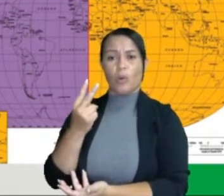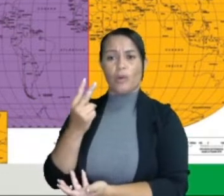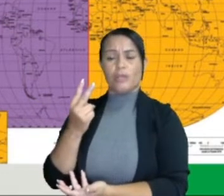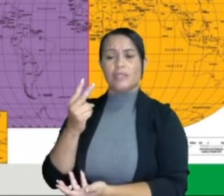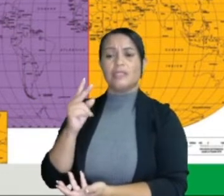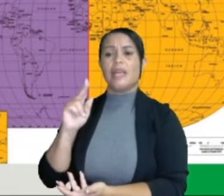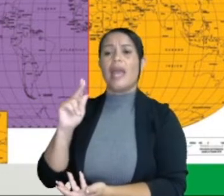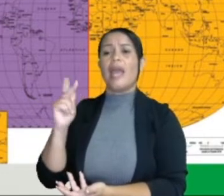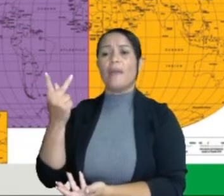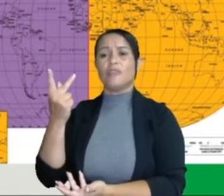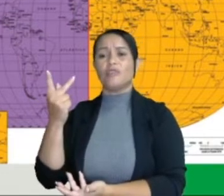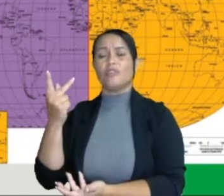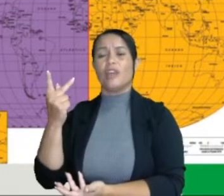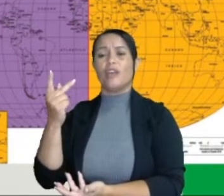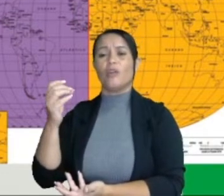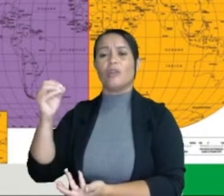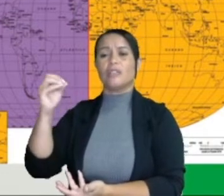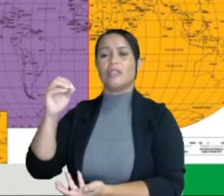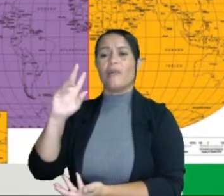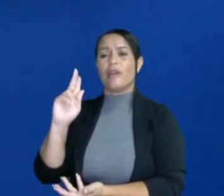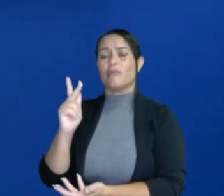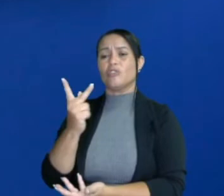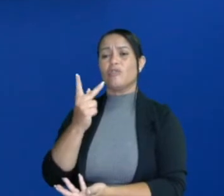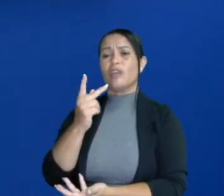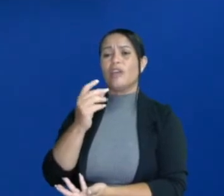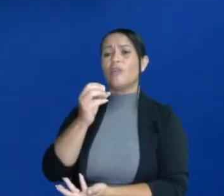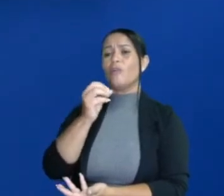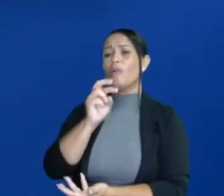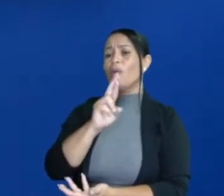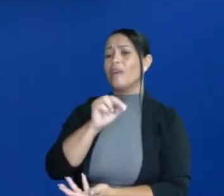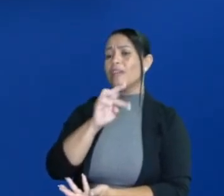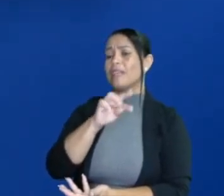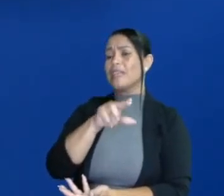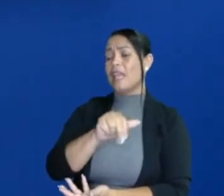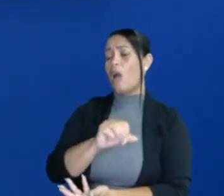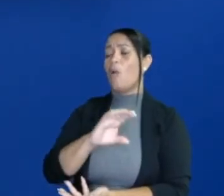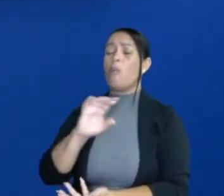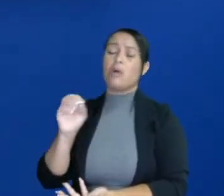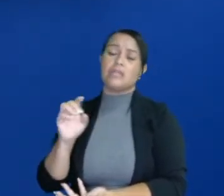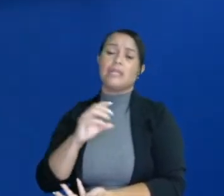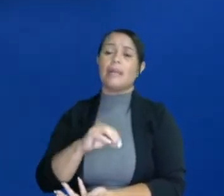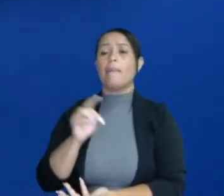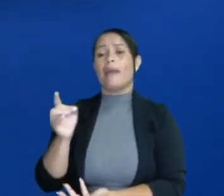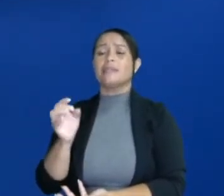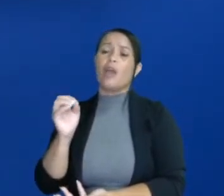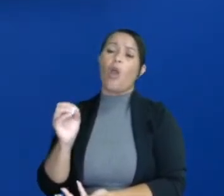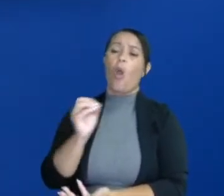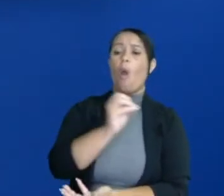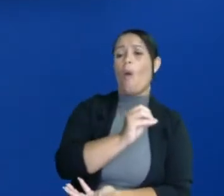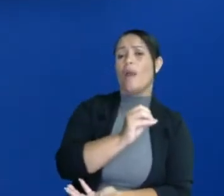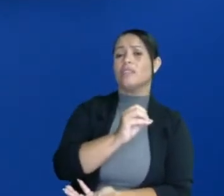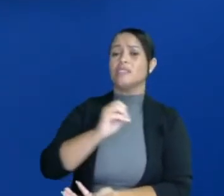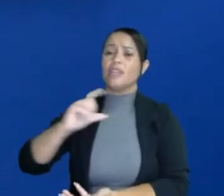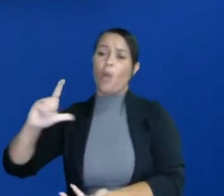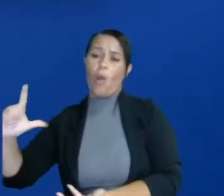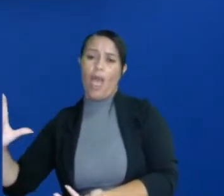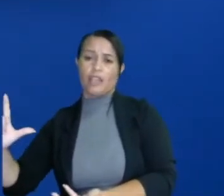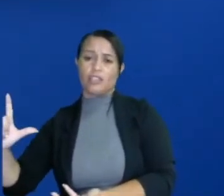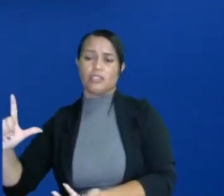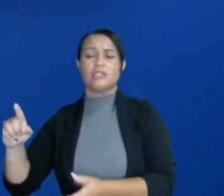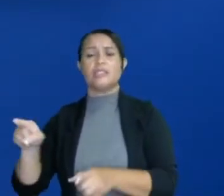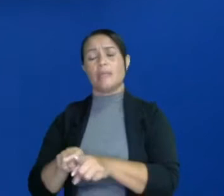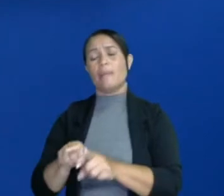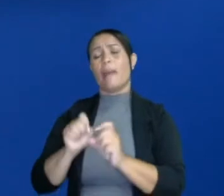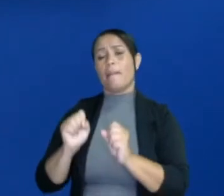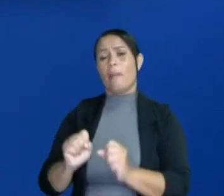hemisfério ocidental e hemisfério oriental. O ocidental pode ser também chamado de oeste e o oriental também de leste, tá bom? E aí